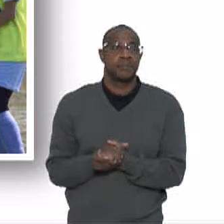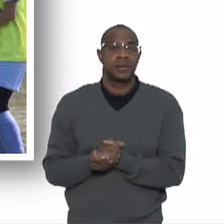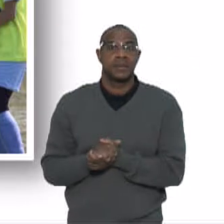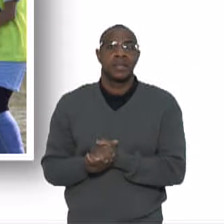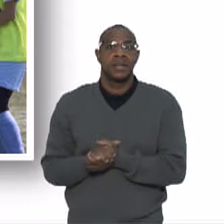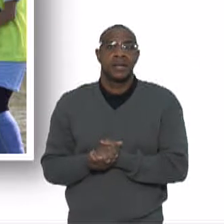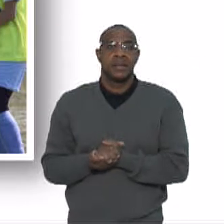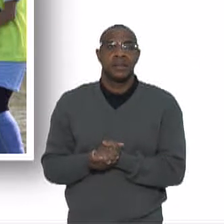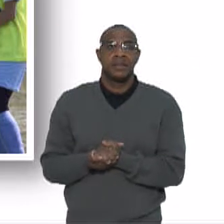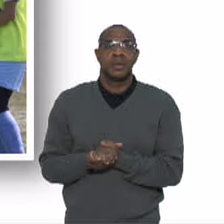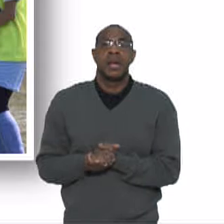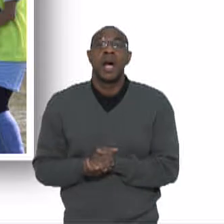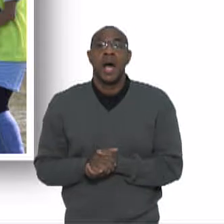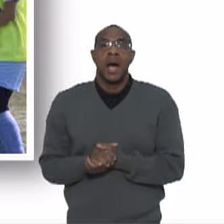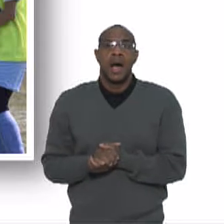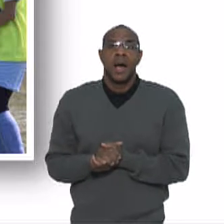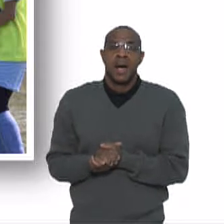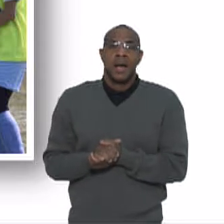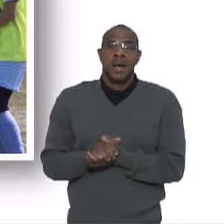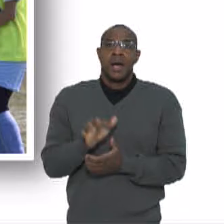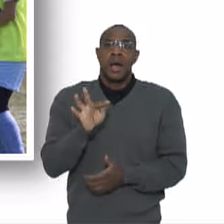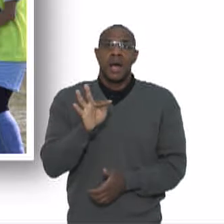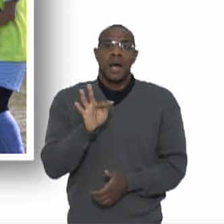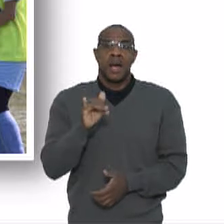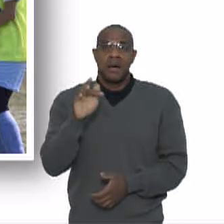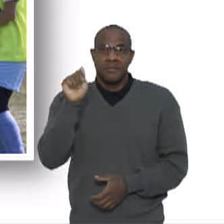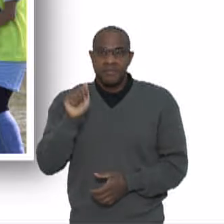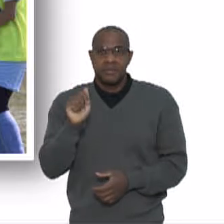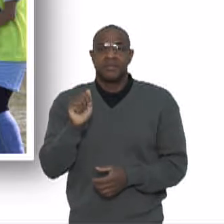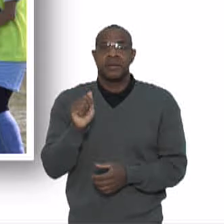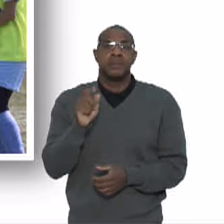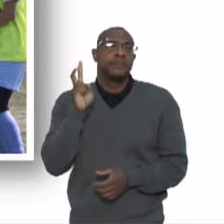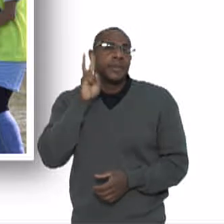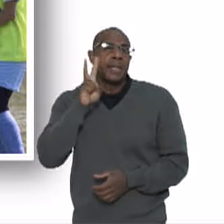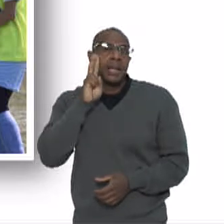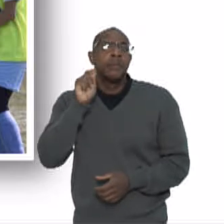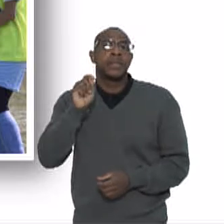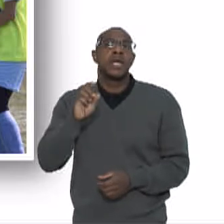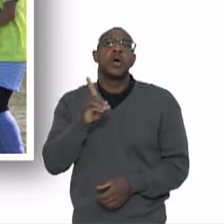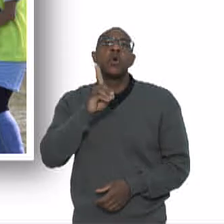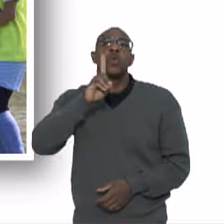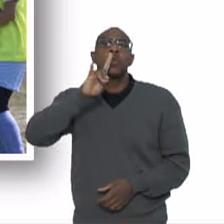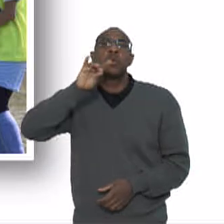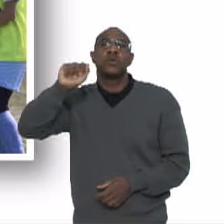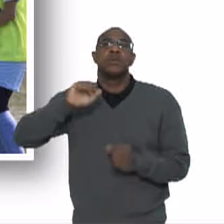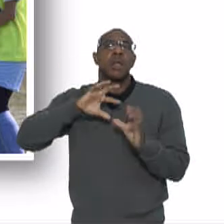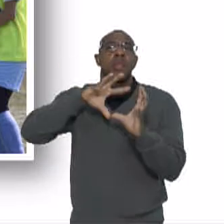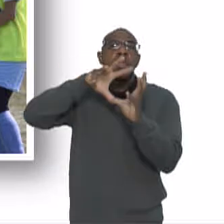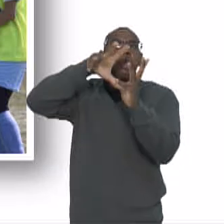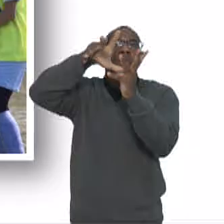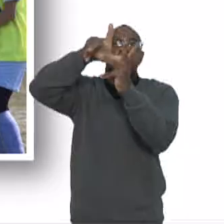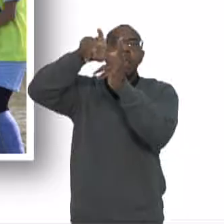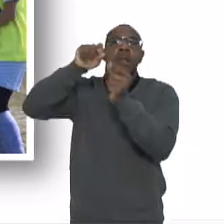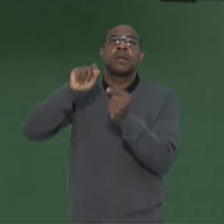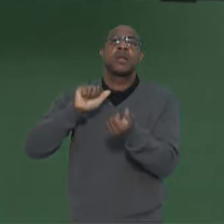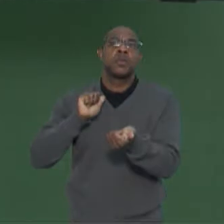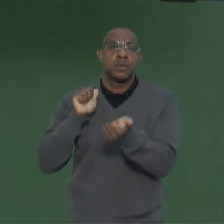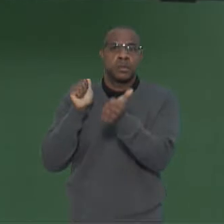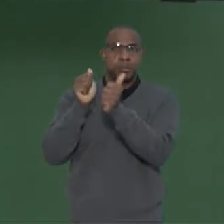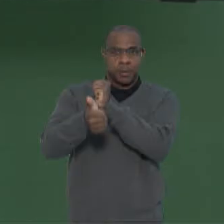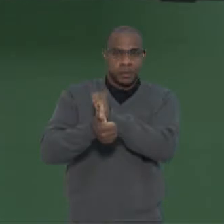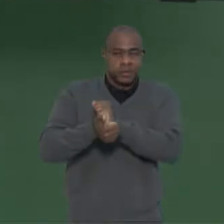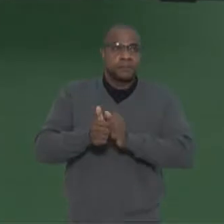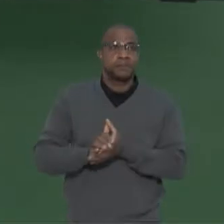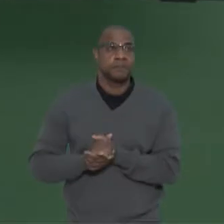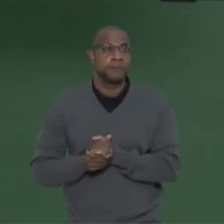celebra el Día Internacional del Deporte para el Desarrollo y la Paz.